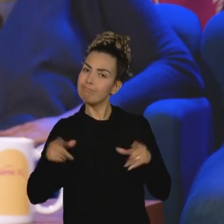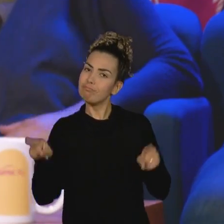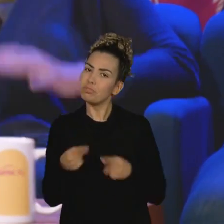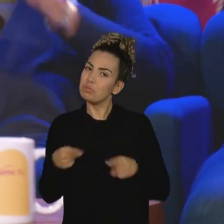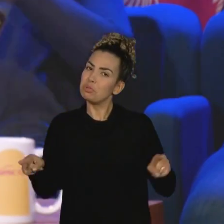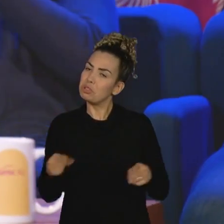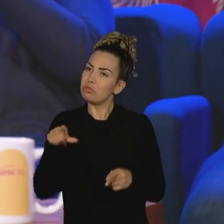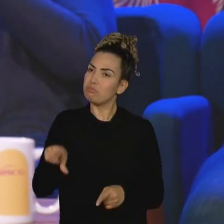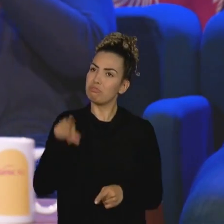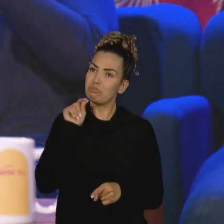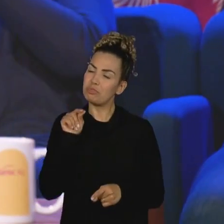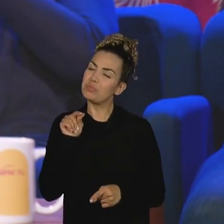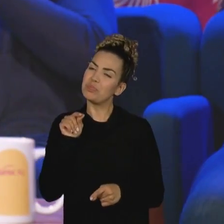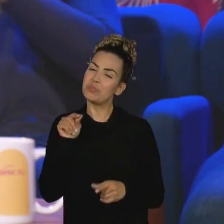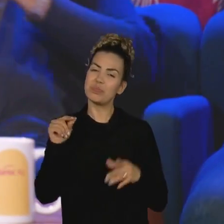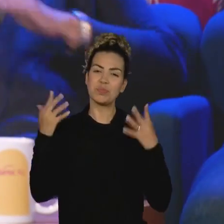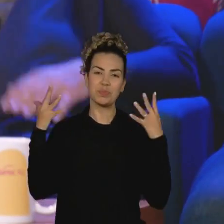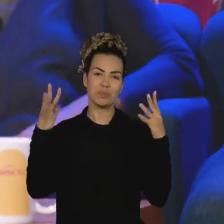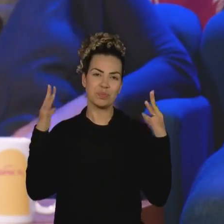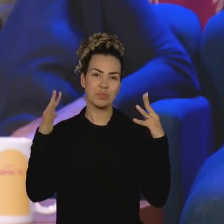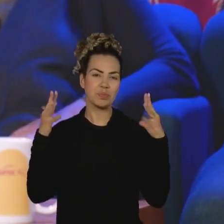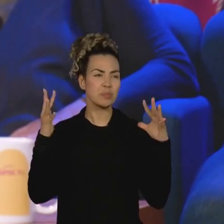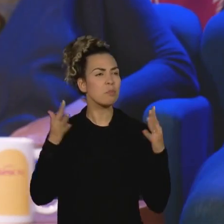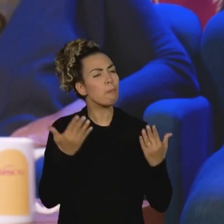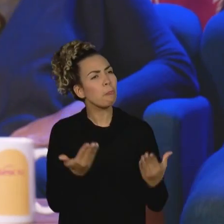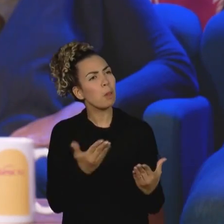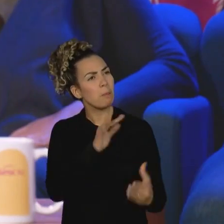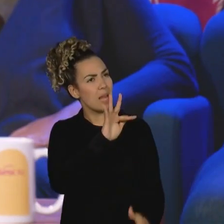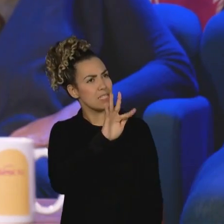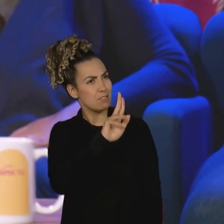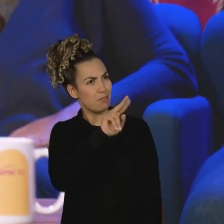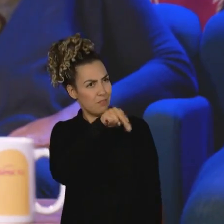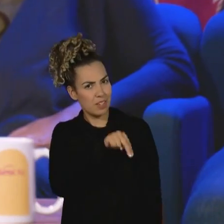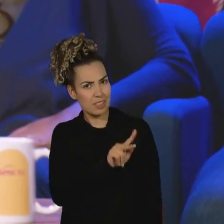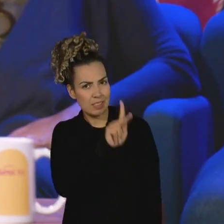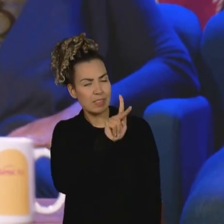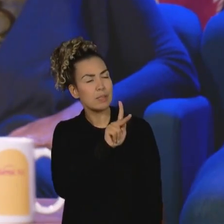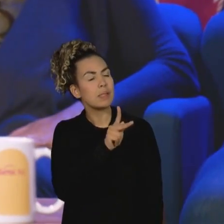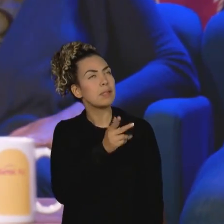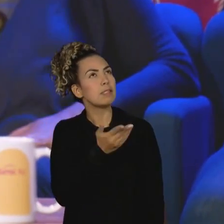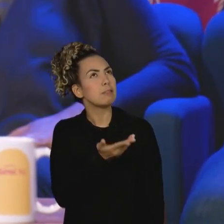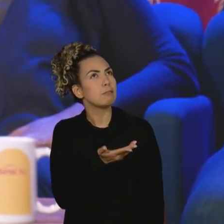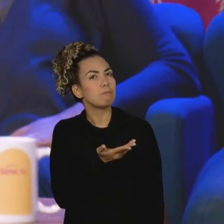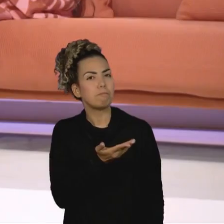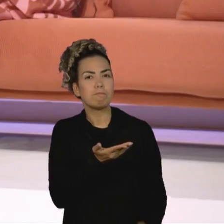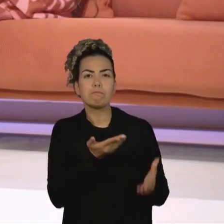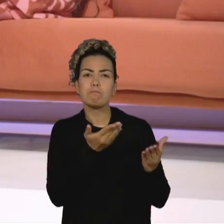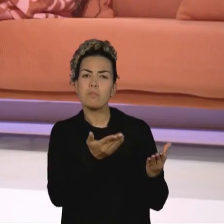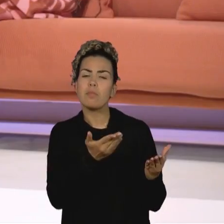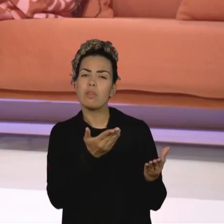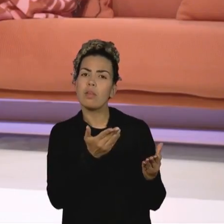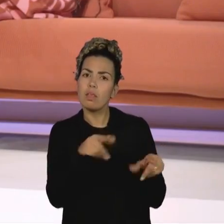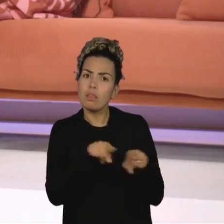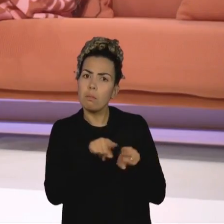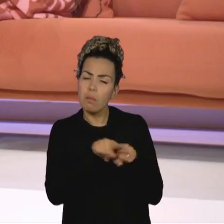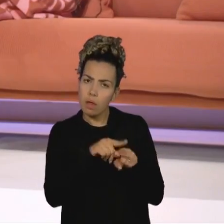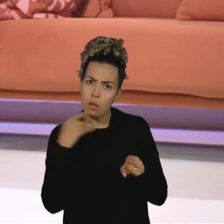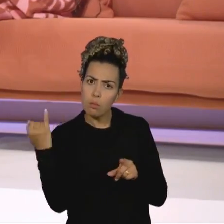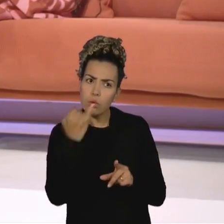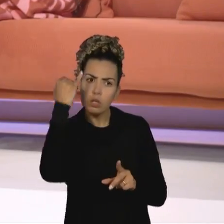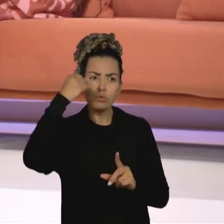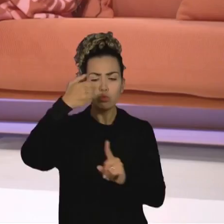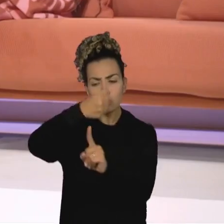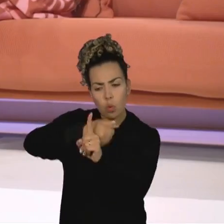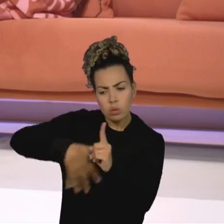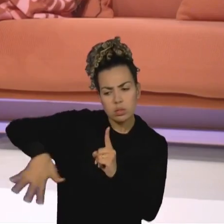funk... o funk tem uma coisa, né, do dizer a dor social também, né, do dizer